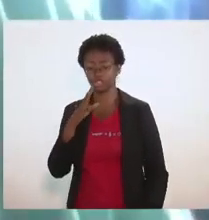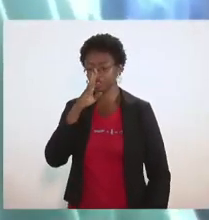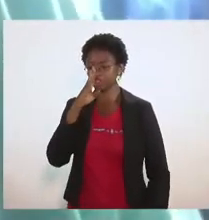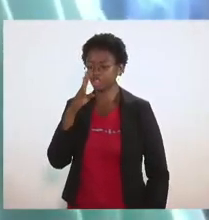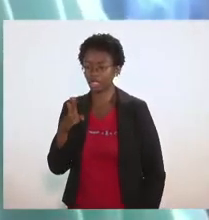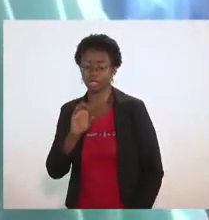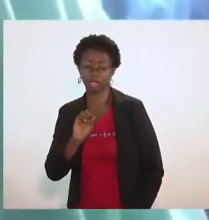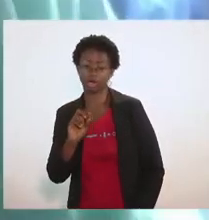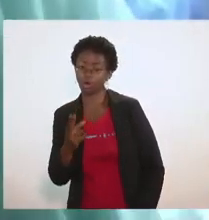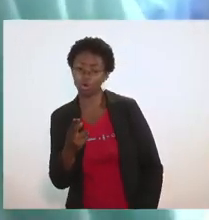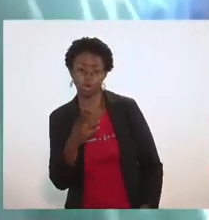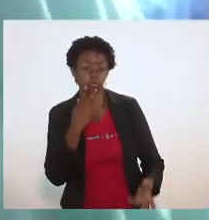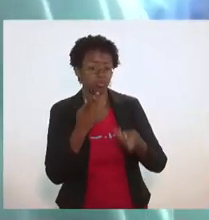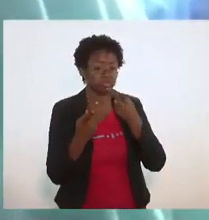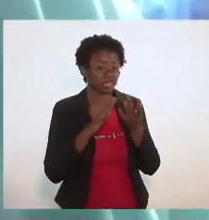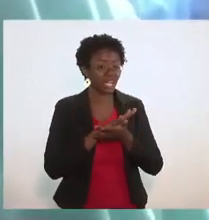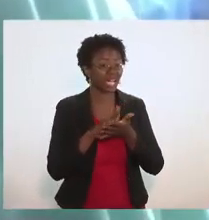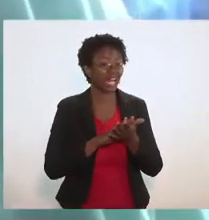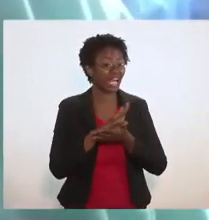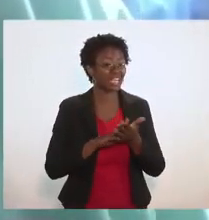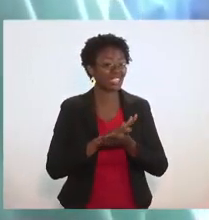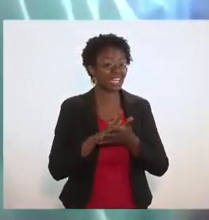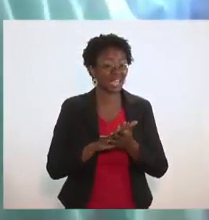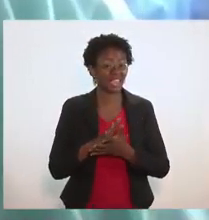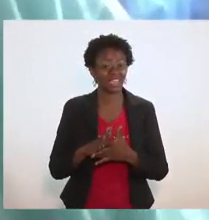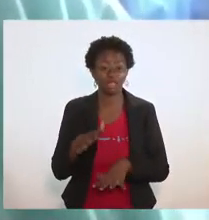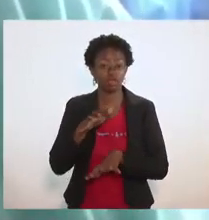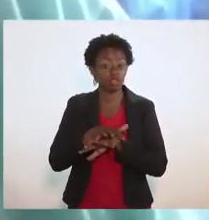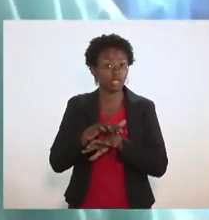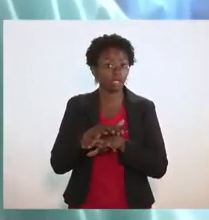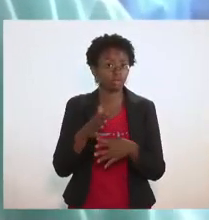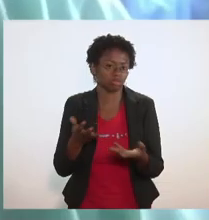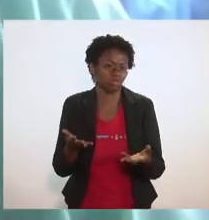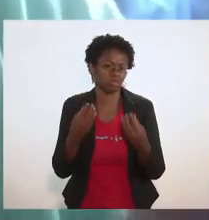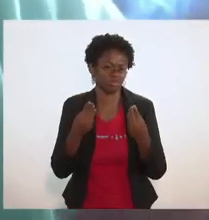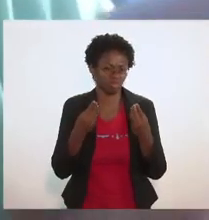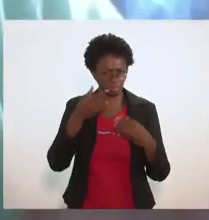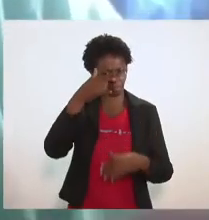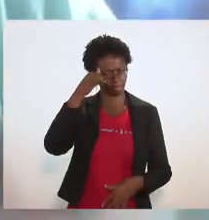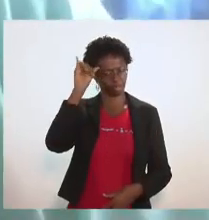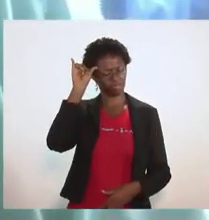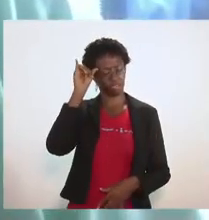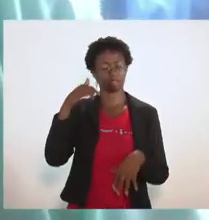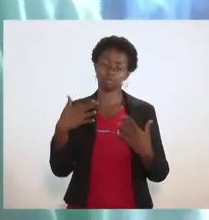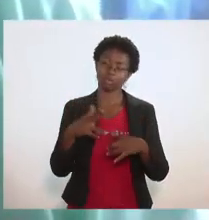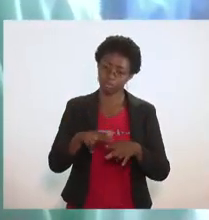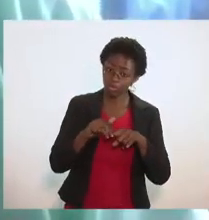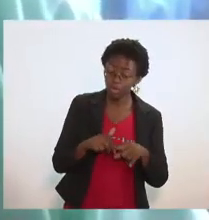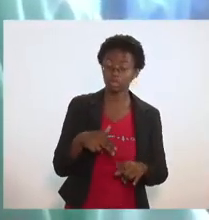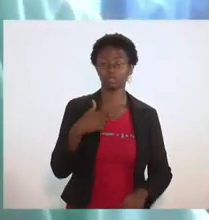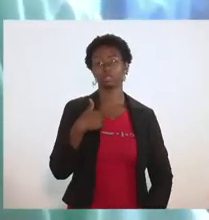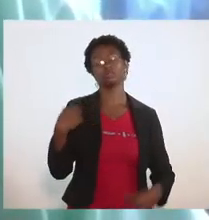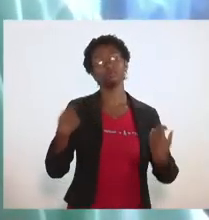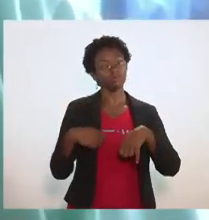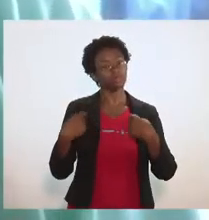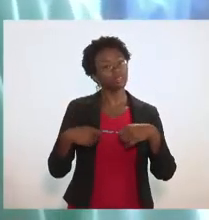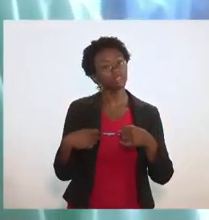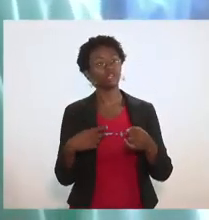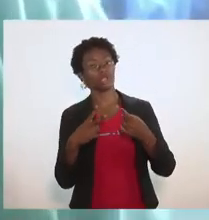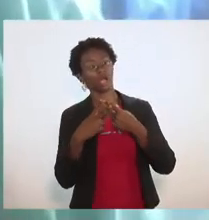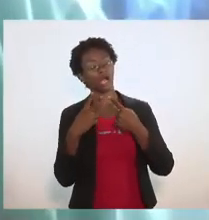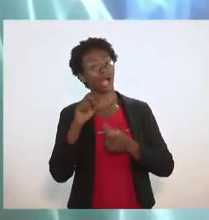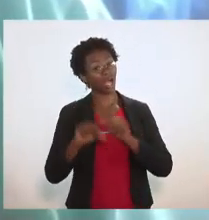presentes são a favor de prevenir gravidez precoce. Então, se você faz uma lei que diz que